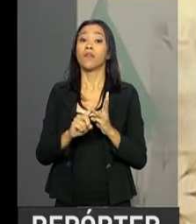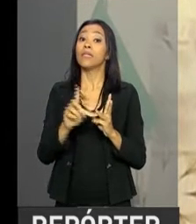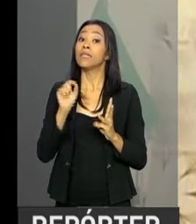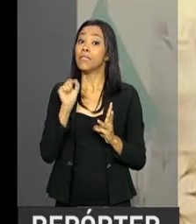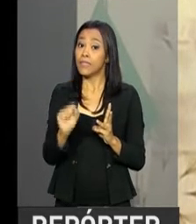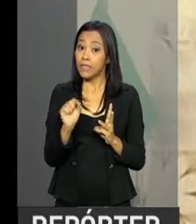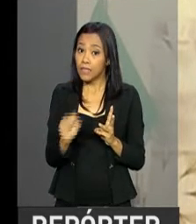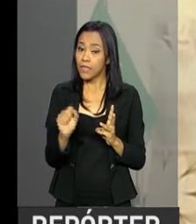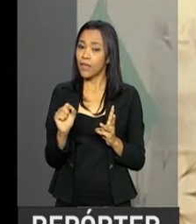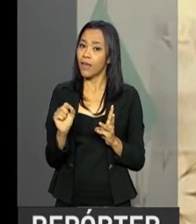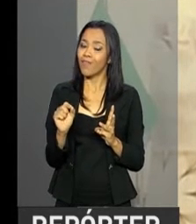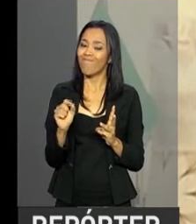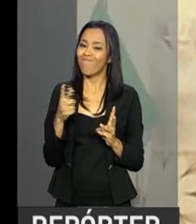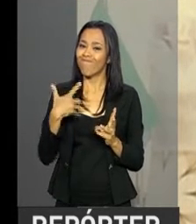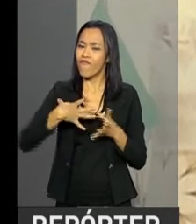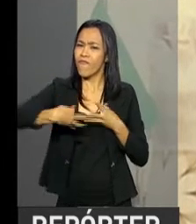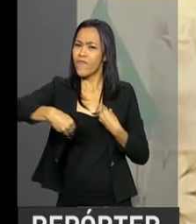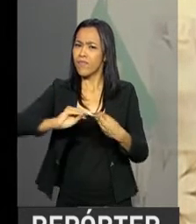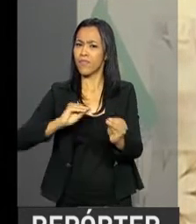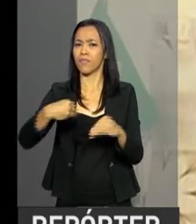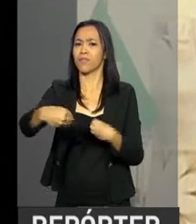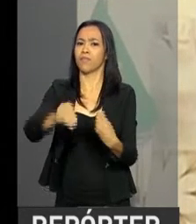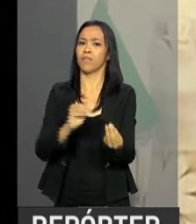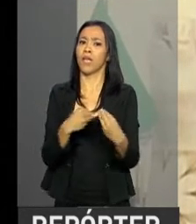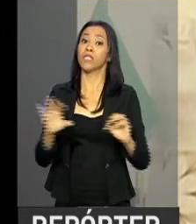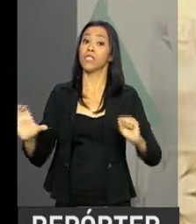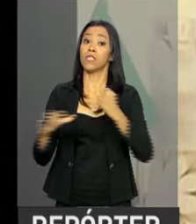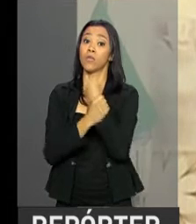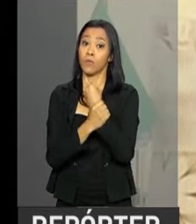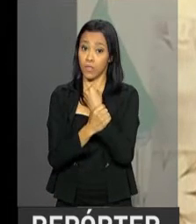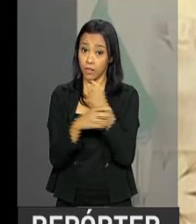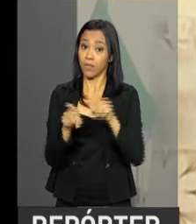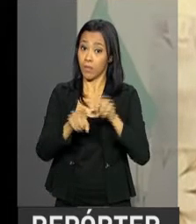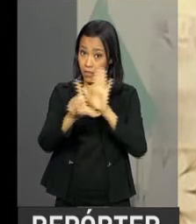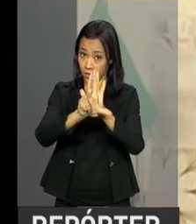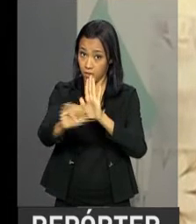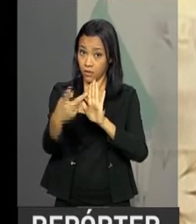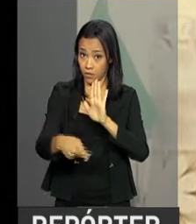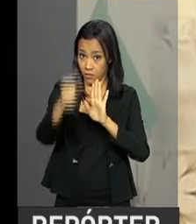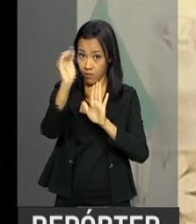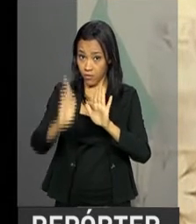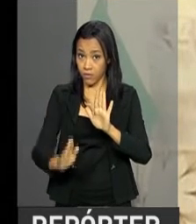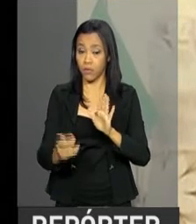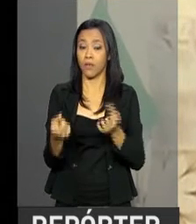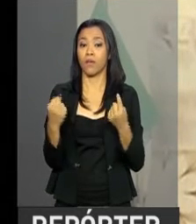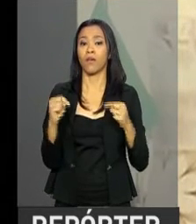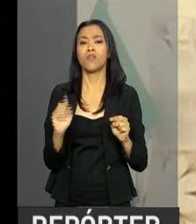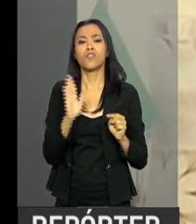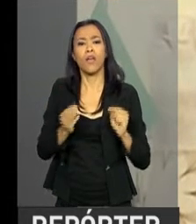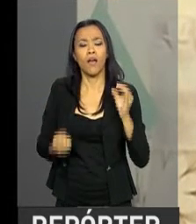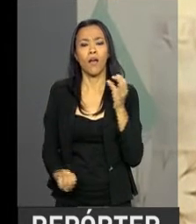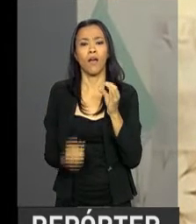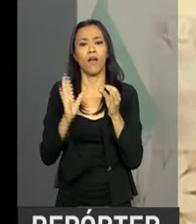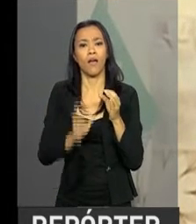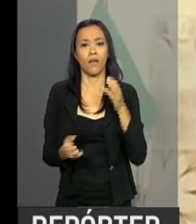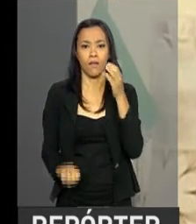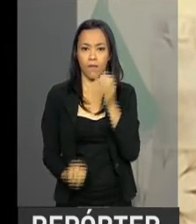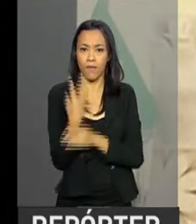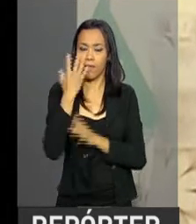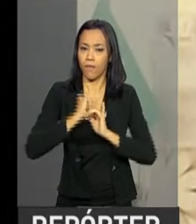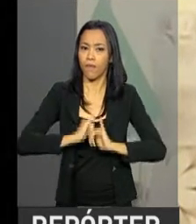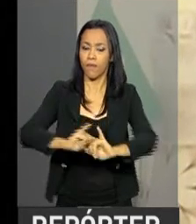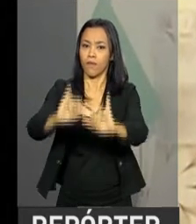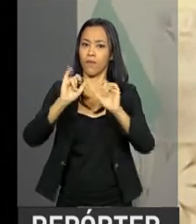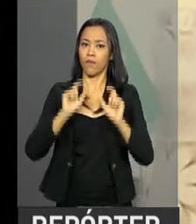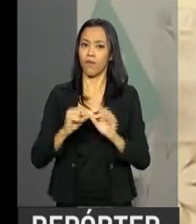pela previsibilidade e pela segurança jurídica. Lançamos já programa